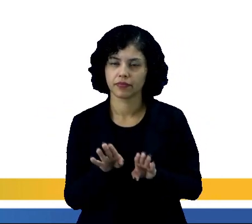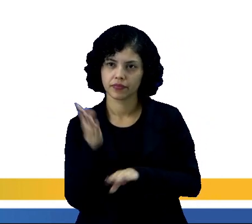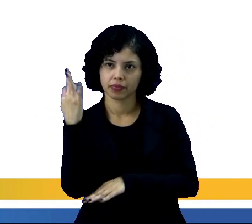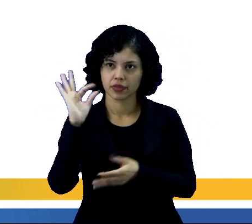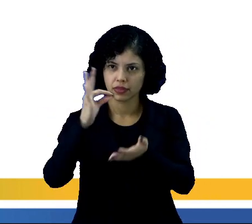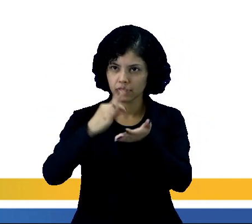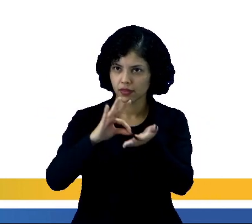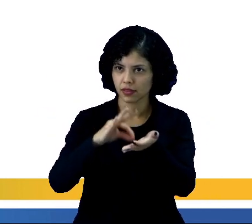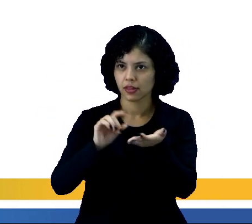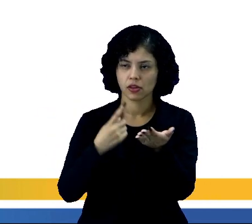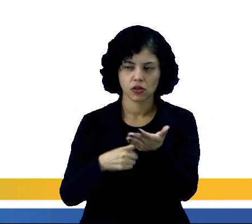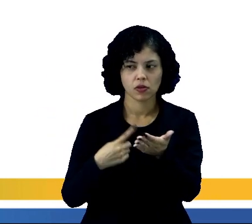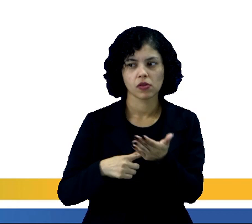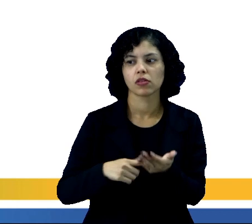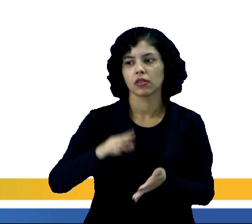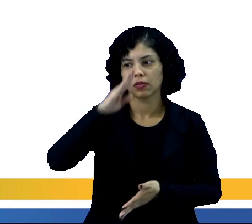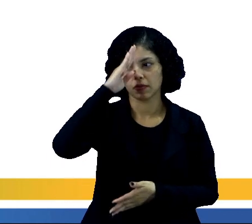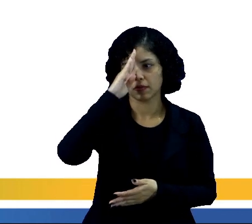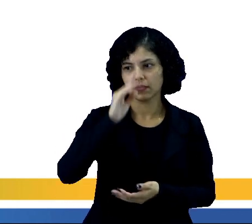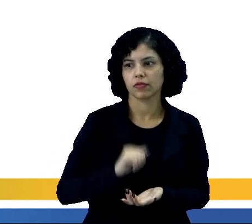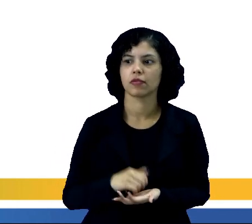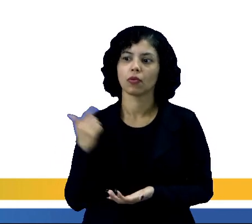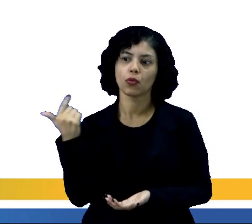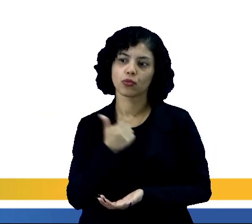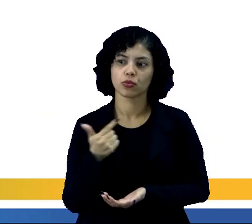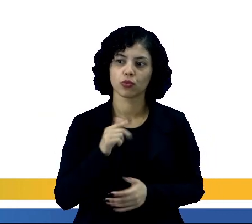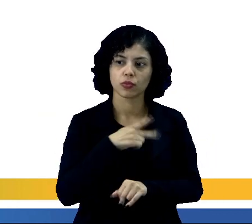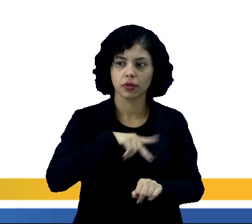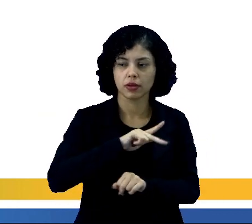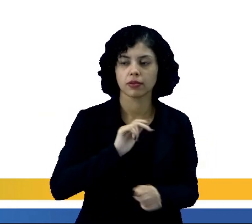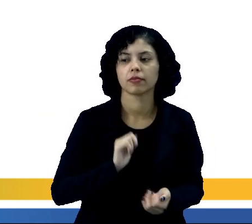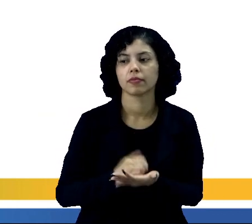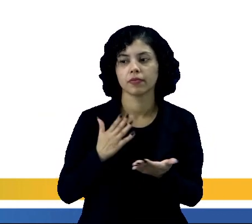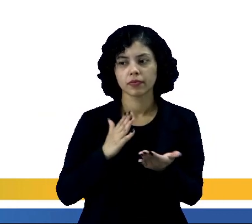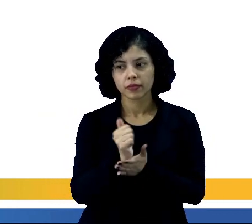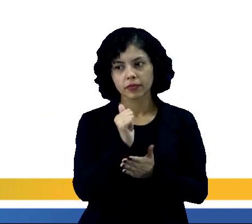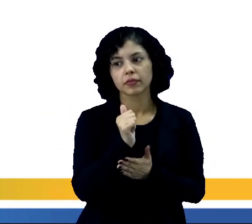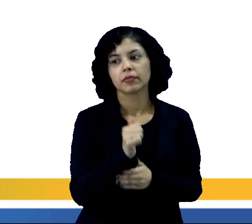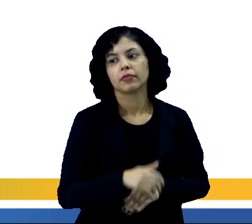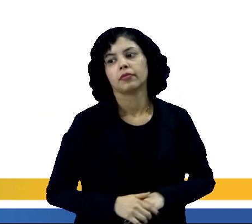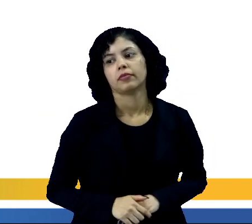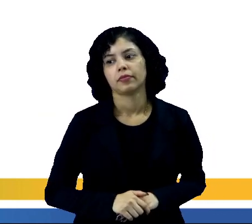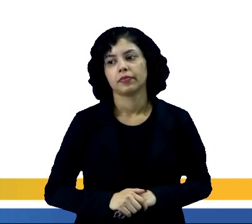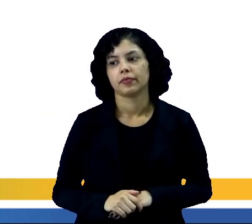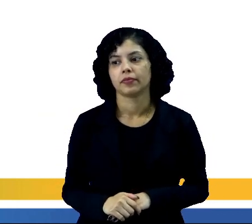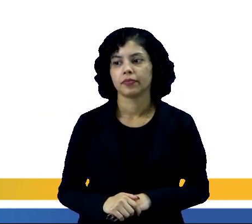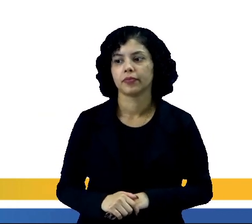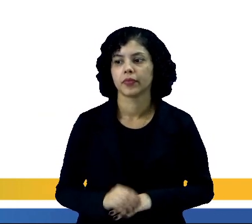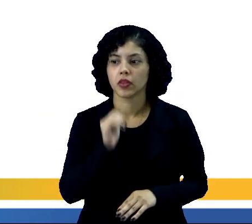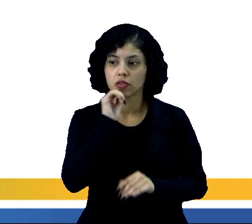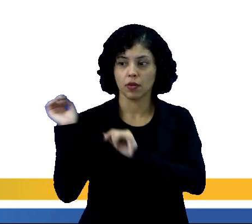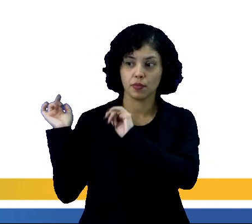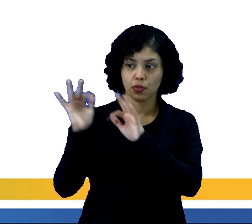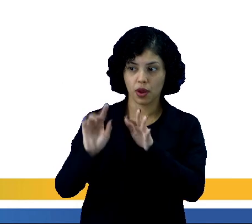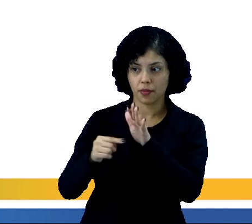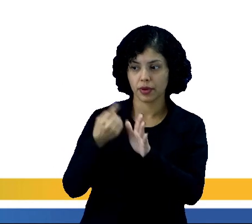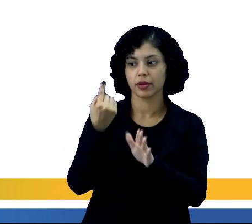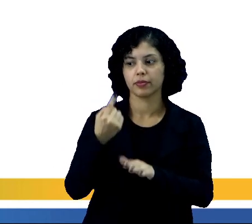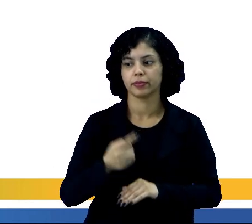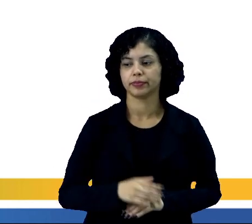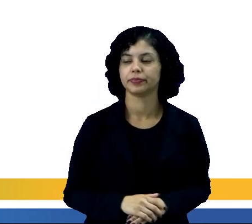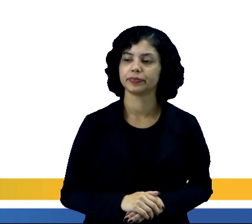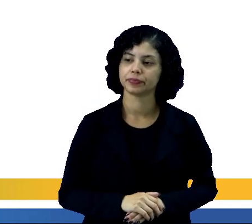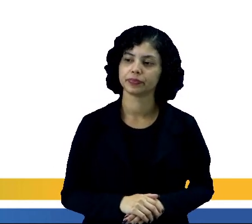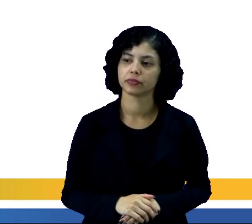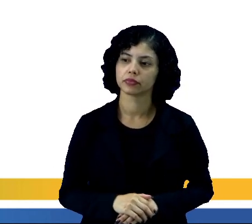franceses assinaram ali acordos militares com, o segundo país, a Polônia, a fim de resguardar essa invasão em caso de